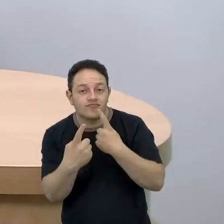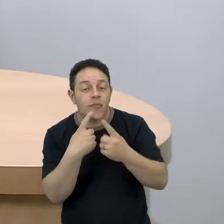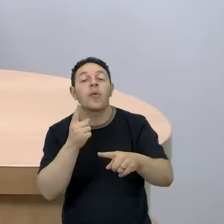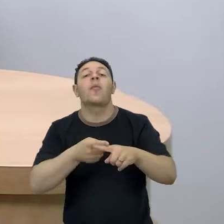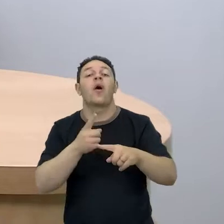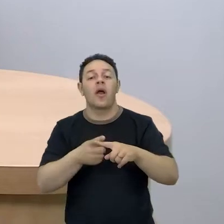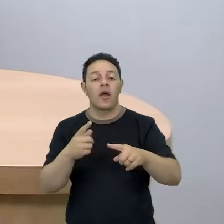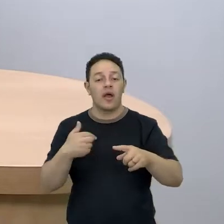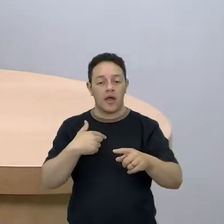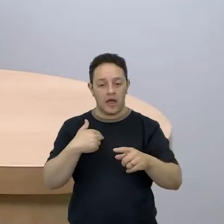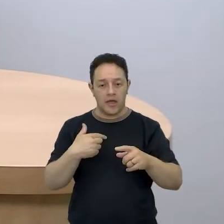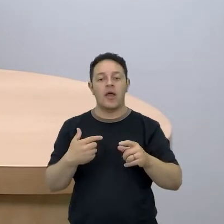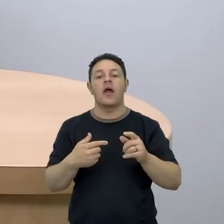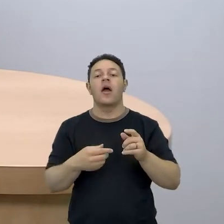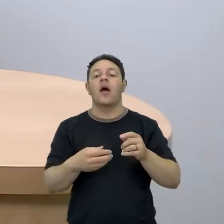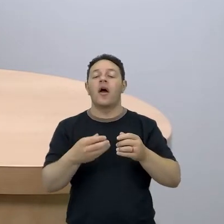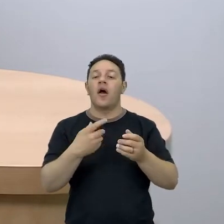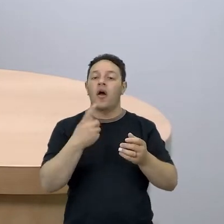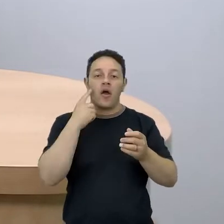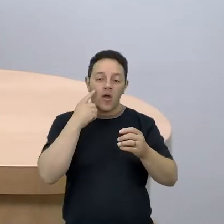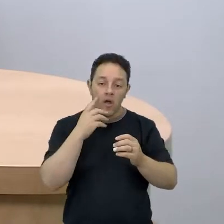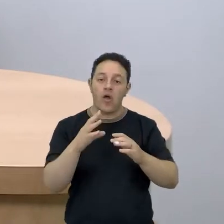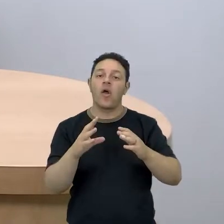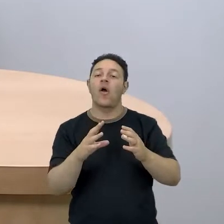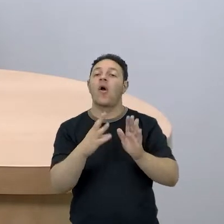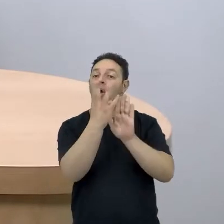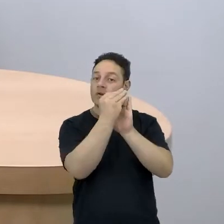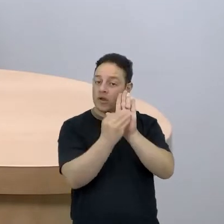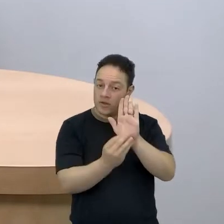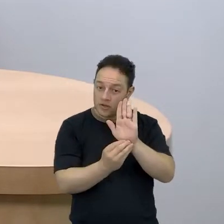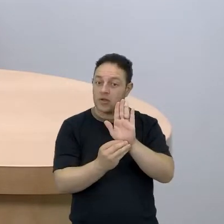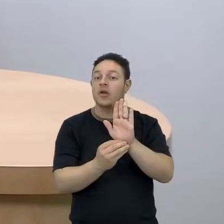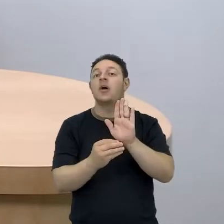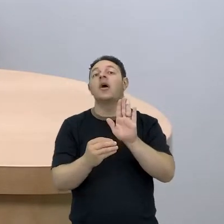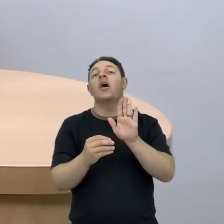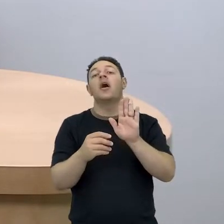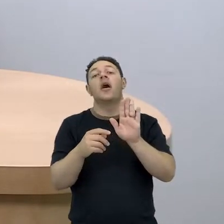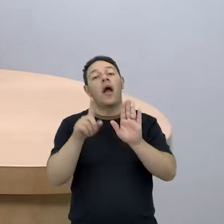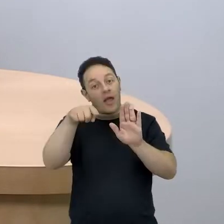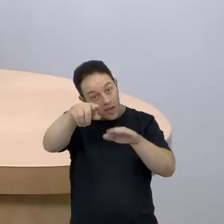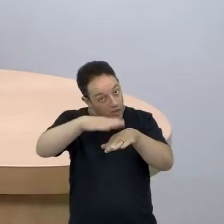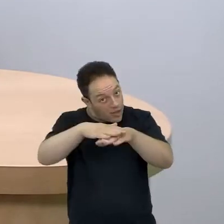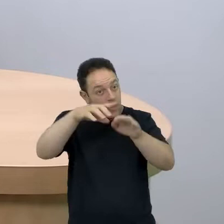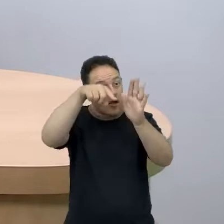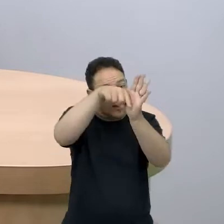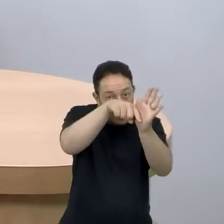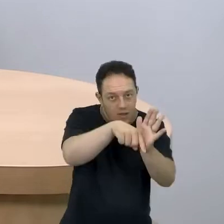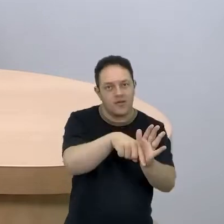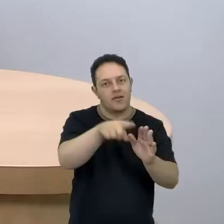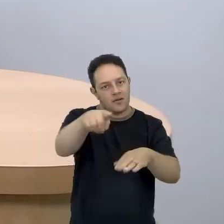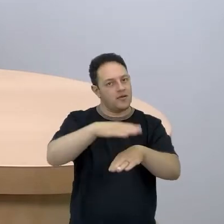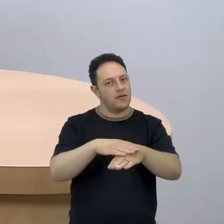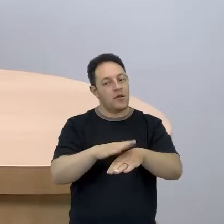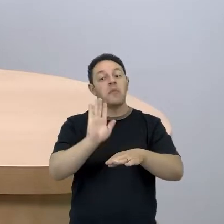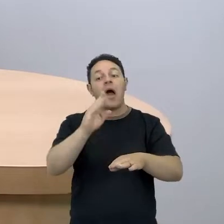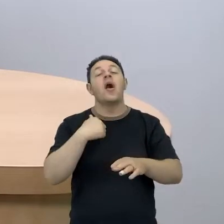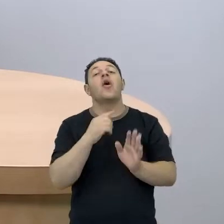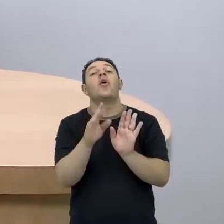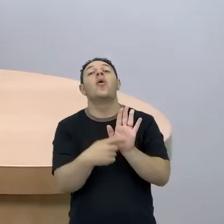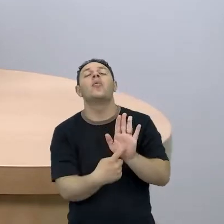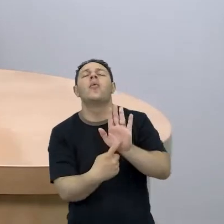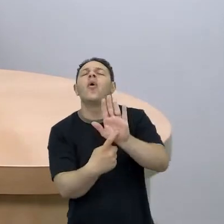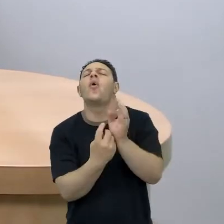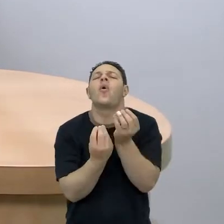não tá passando o conteúdo para vocês, porque o conteúdo para vocês vai ser através de pesquisas. A gente está mostrando para vocês como fazer a